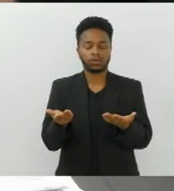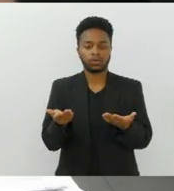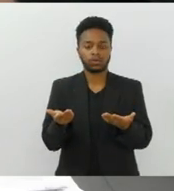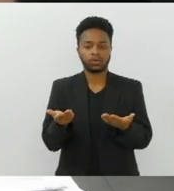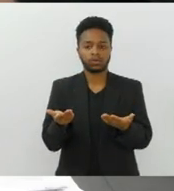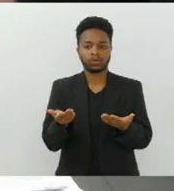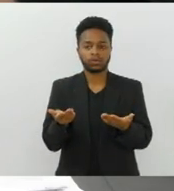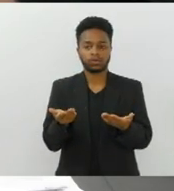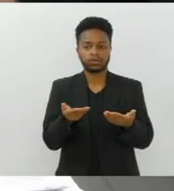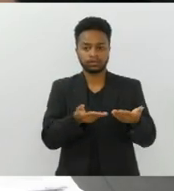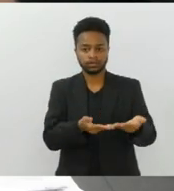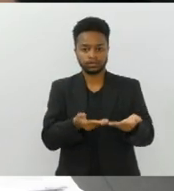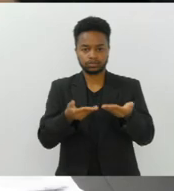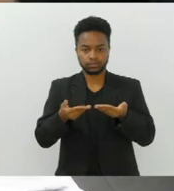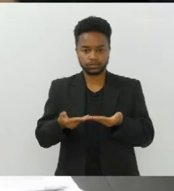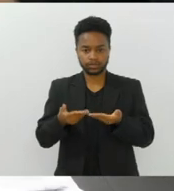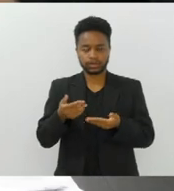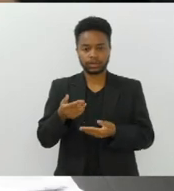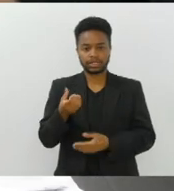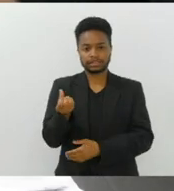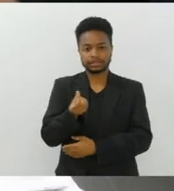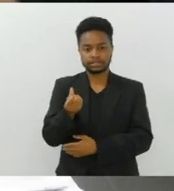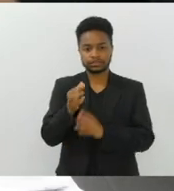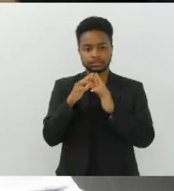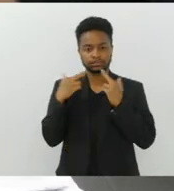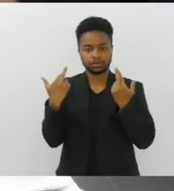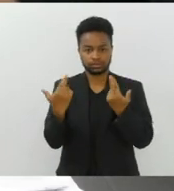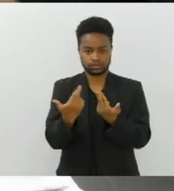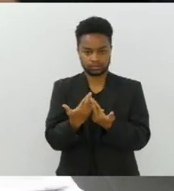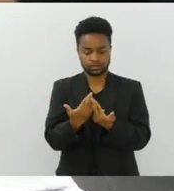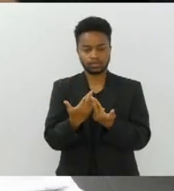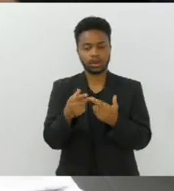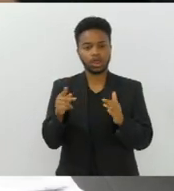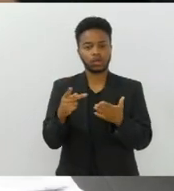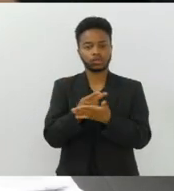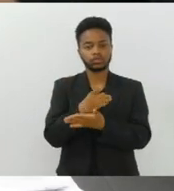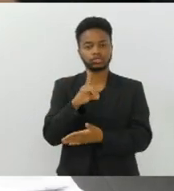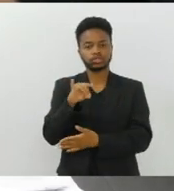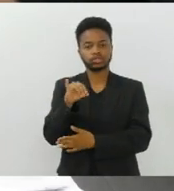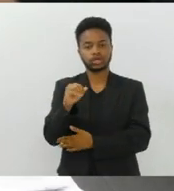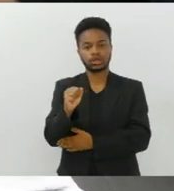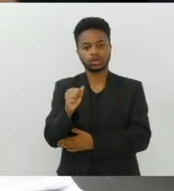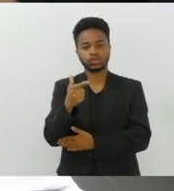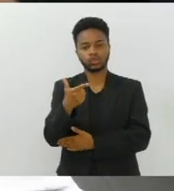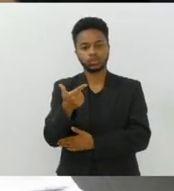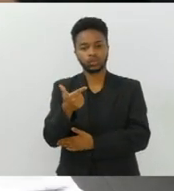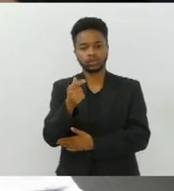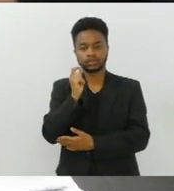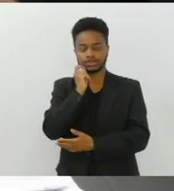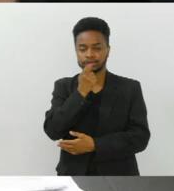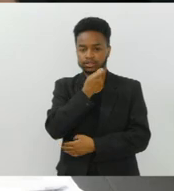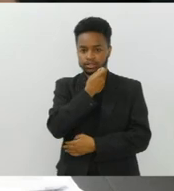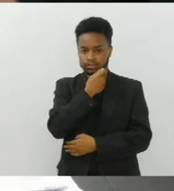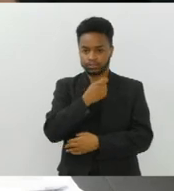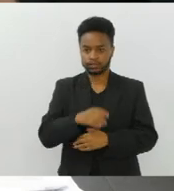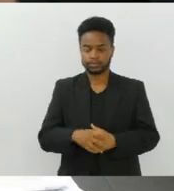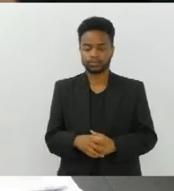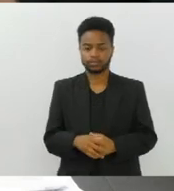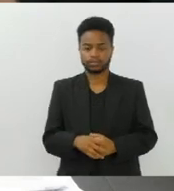os convidados para a sexta reunião ordinária, que será realizada no dia 12 de setembro, a